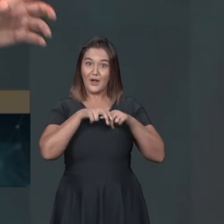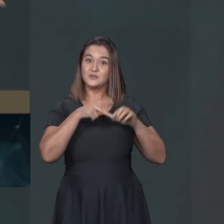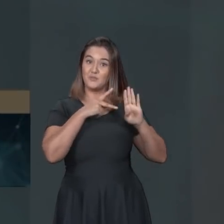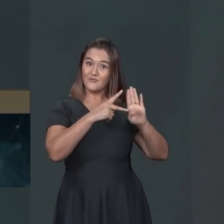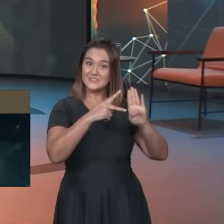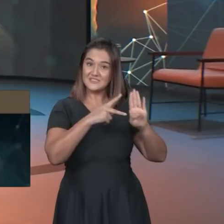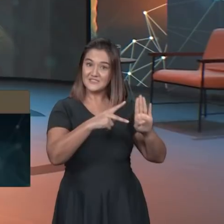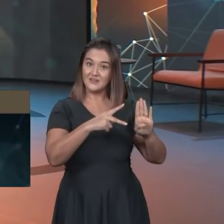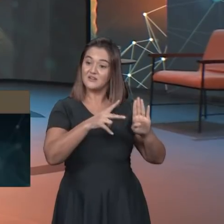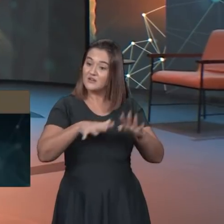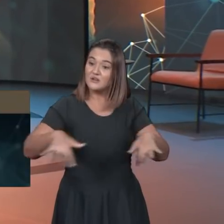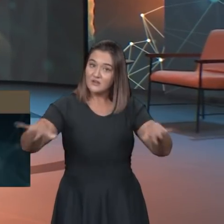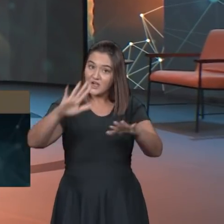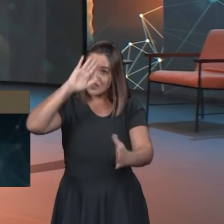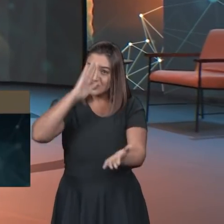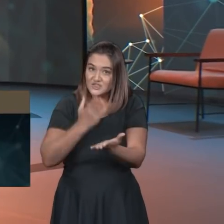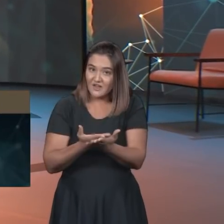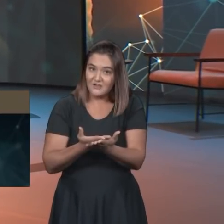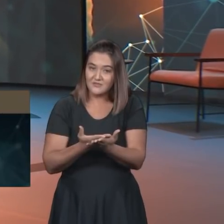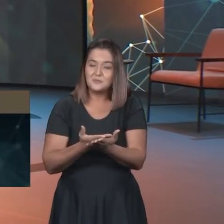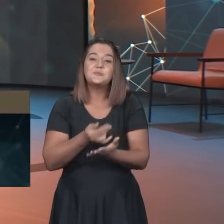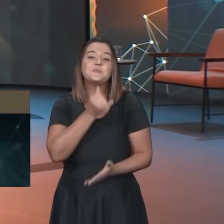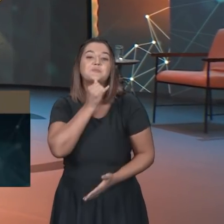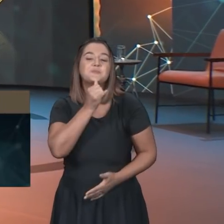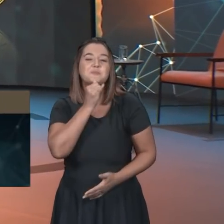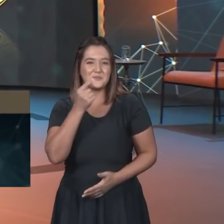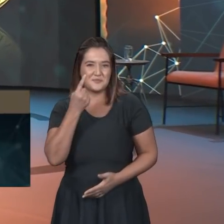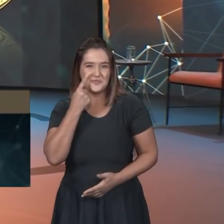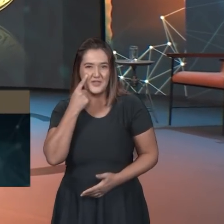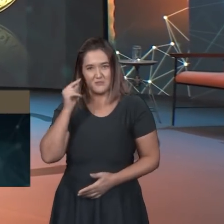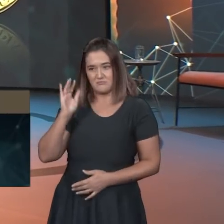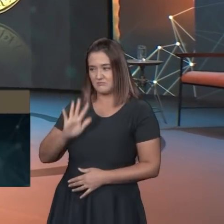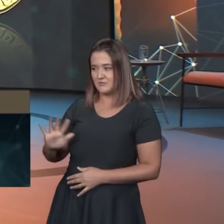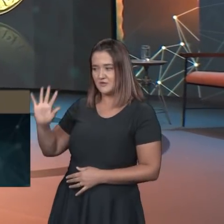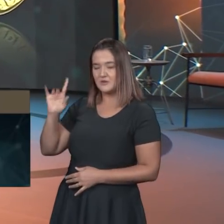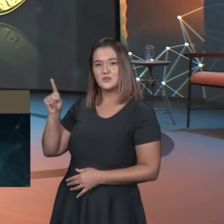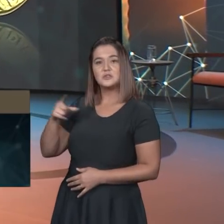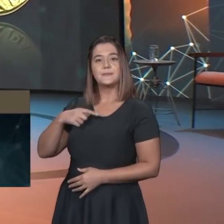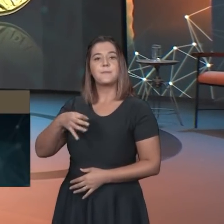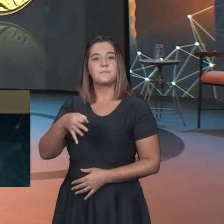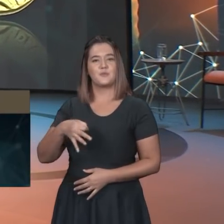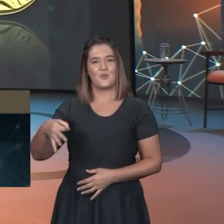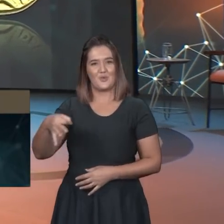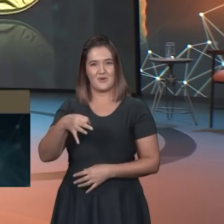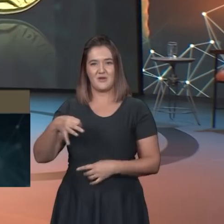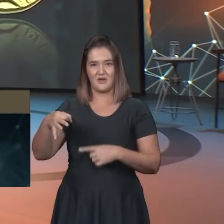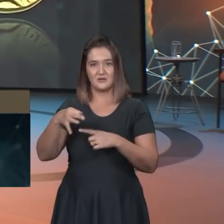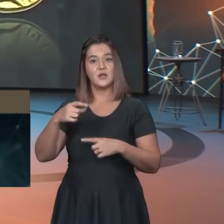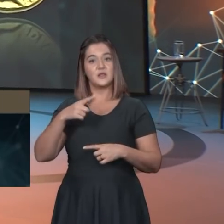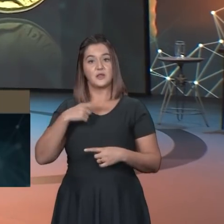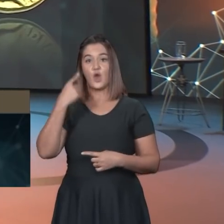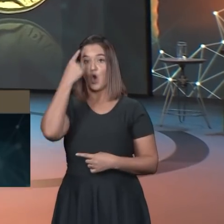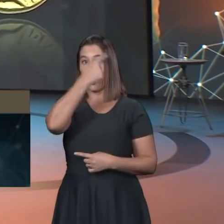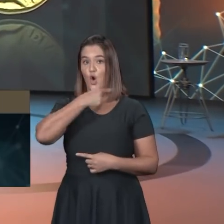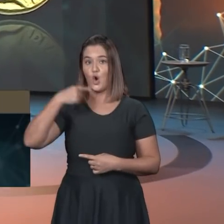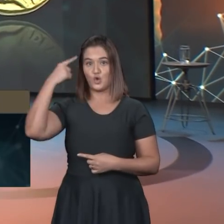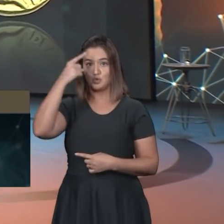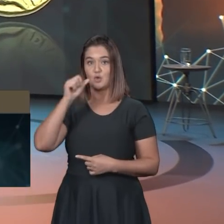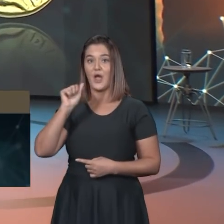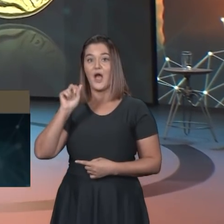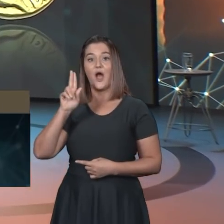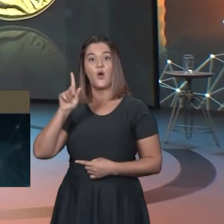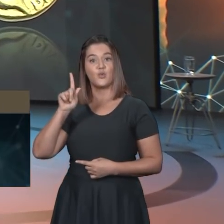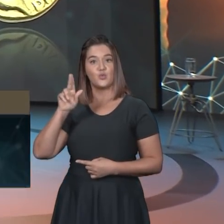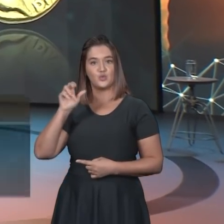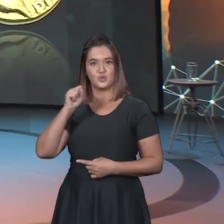cabeça. Aqui nós temos algumas moedas, por exemplo, você pode ver o rosto de Augusto, a expressão divo, que